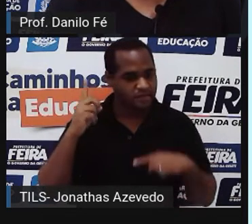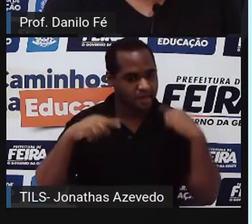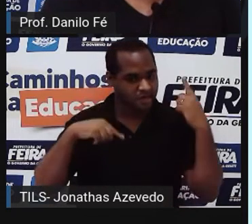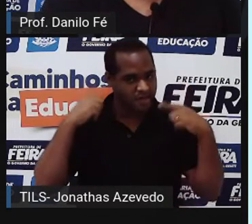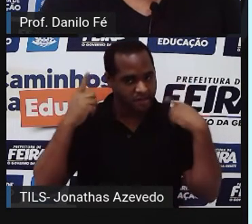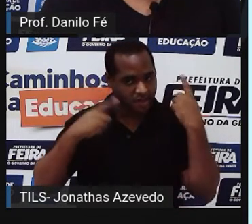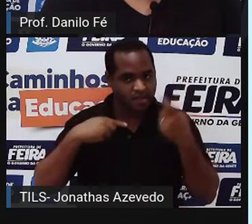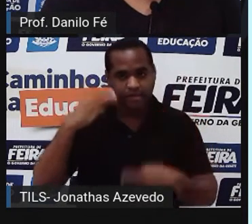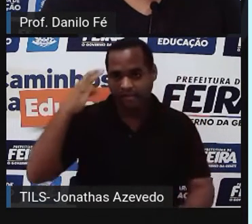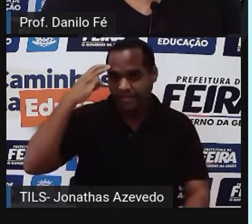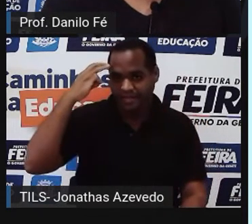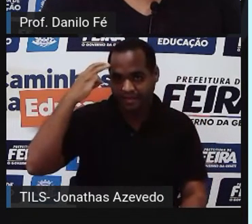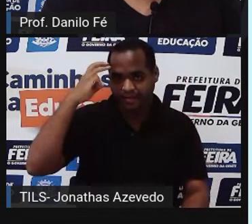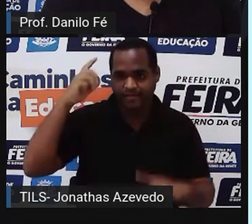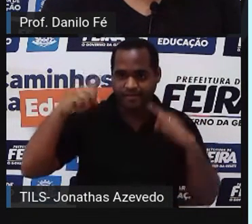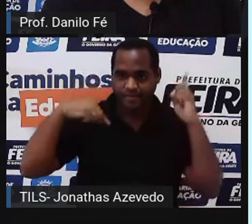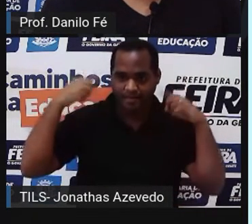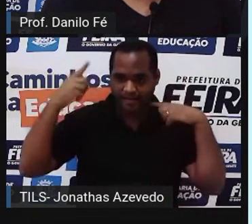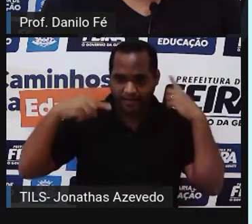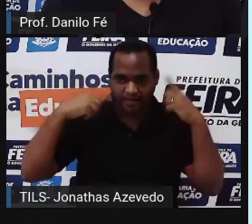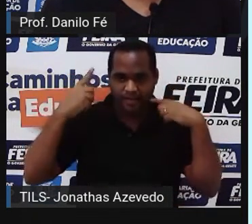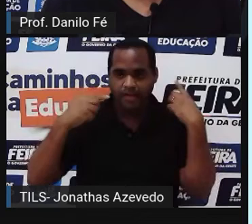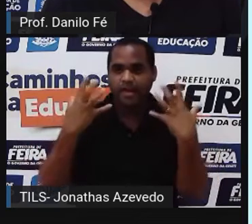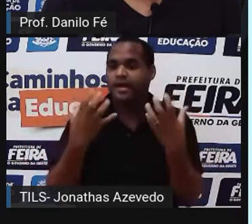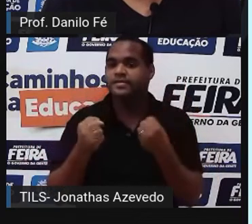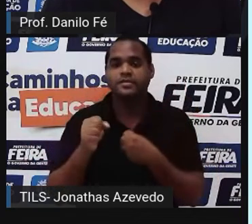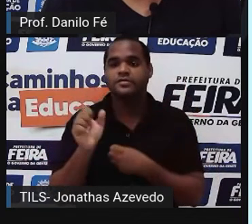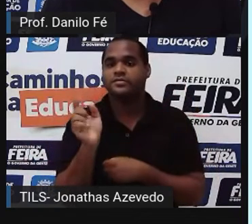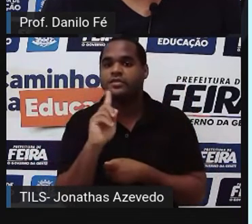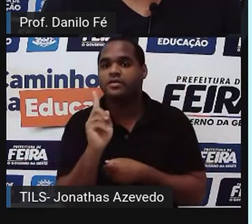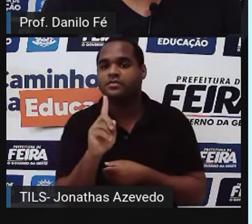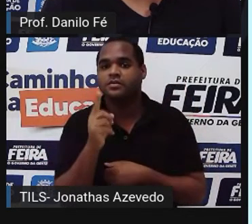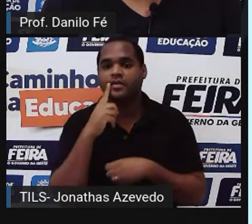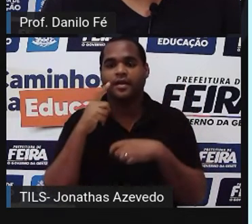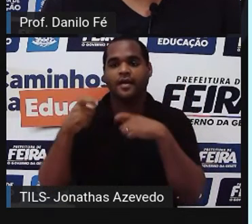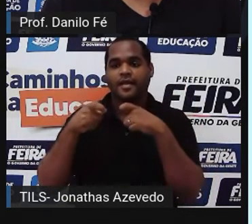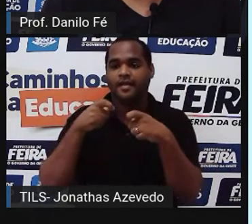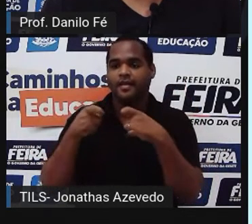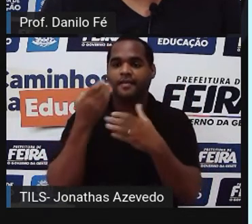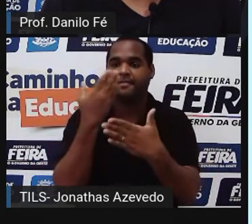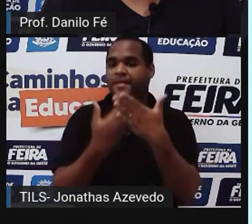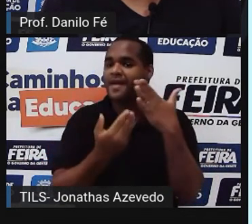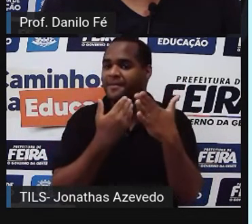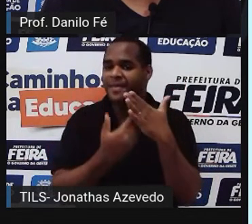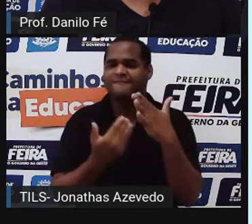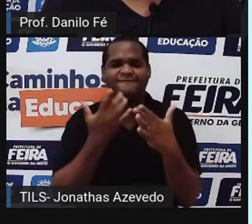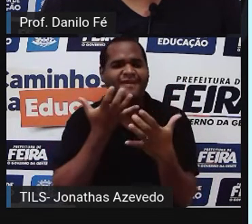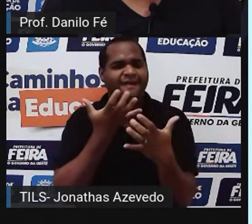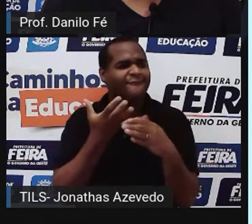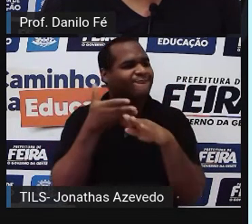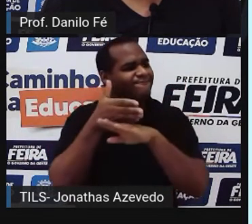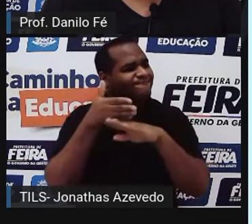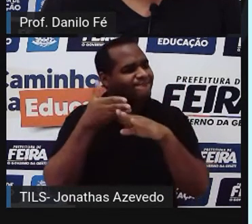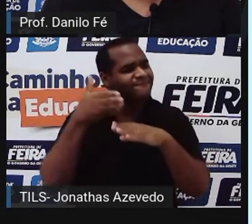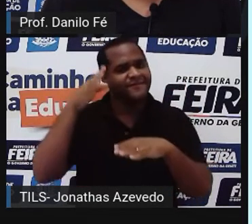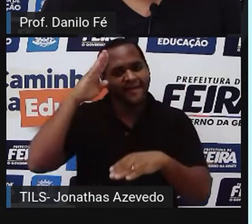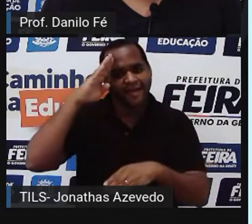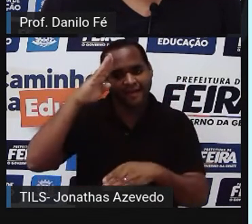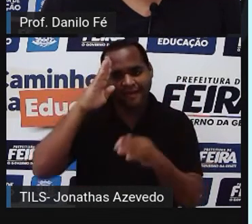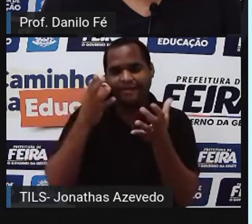azoado mesmo, assim, sem aceitar que a guerra estava perdida, tentando ainda mover exércitos que não